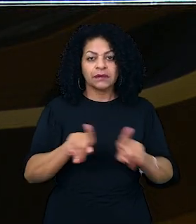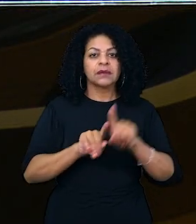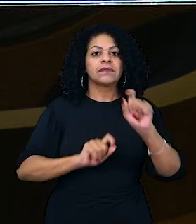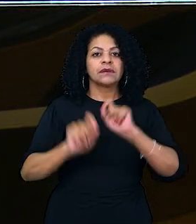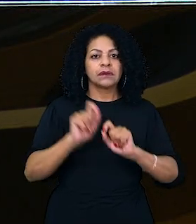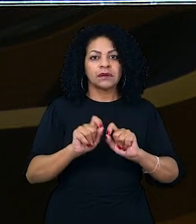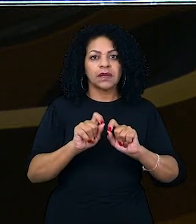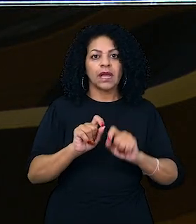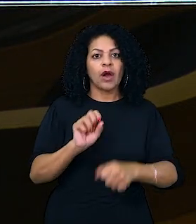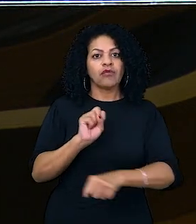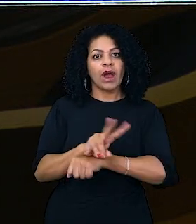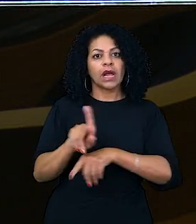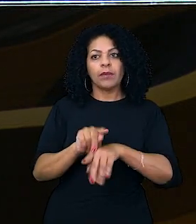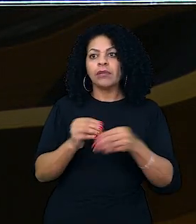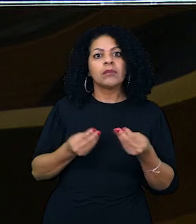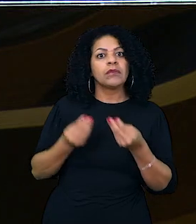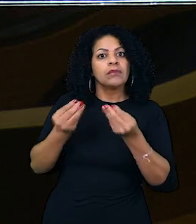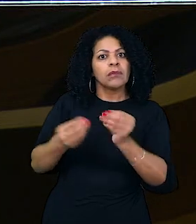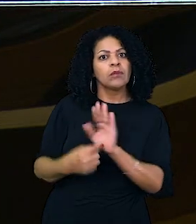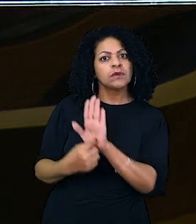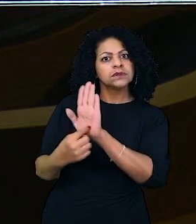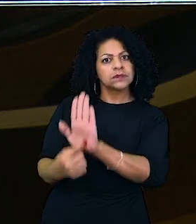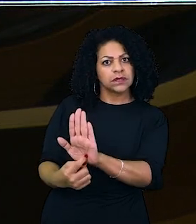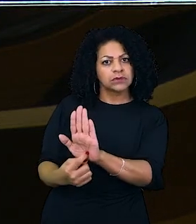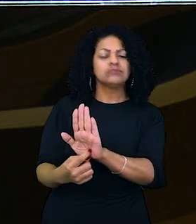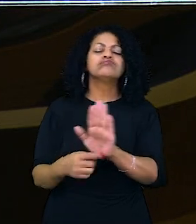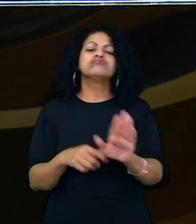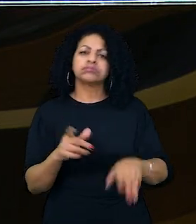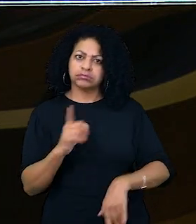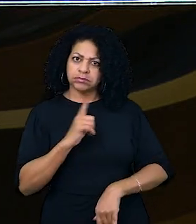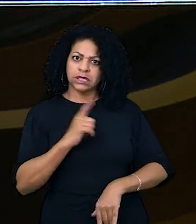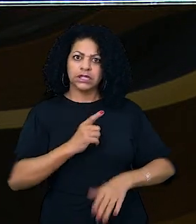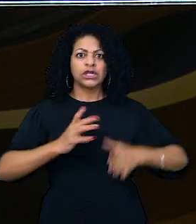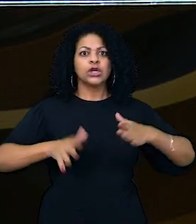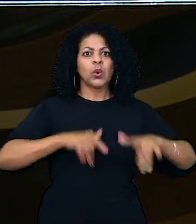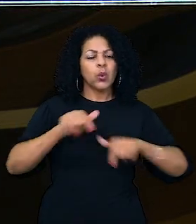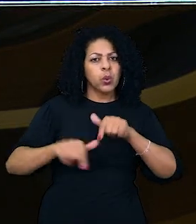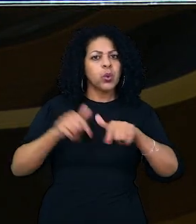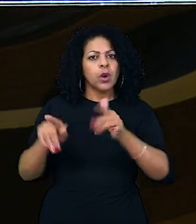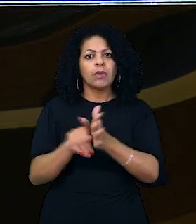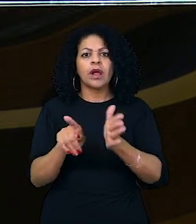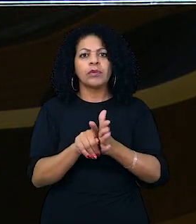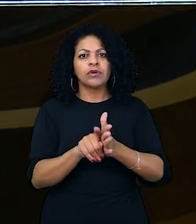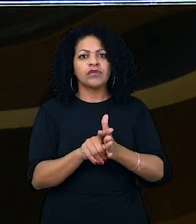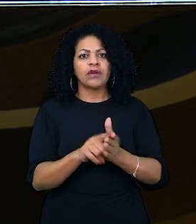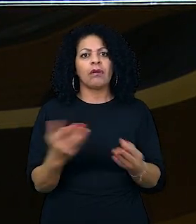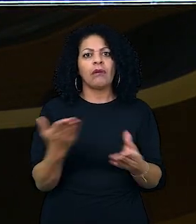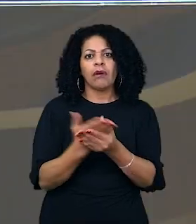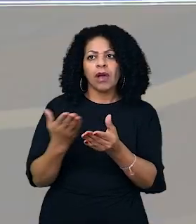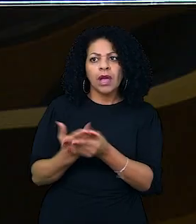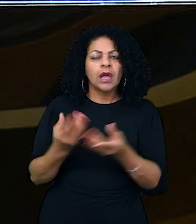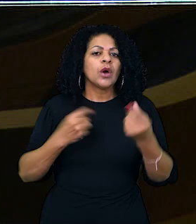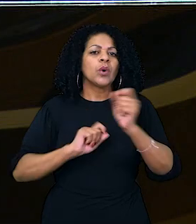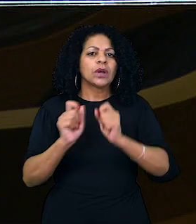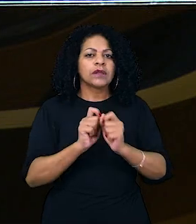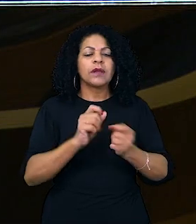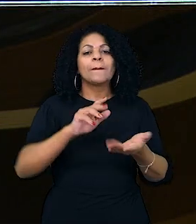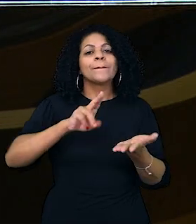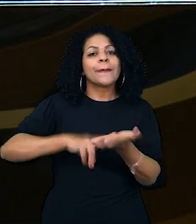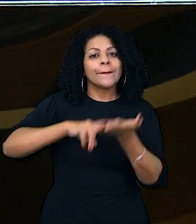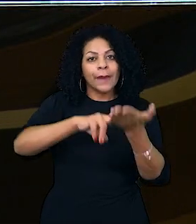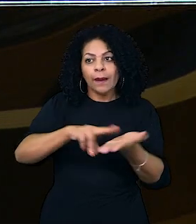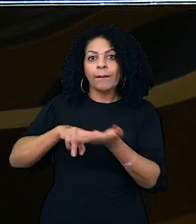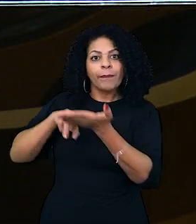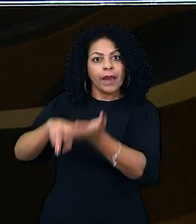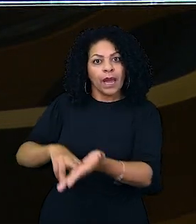placa informando, inclusive, sobre as obras e os procedimentos de entrega de carta, malotes, e acrescentou